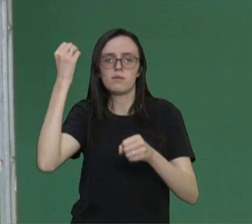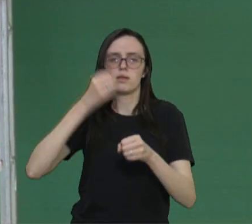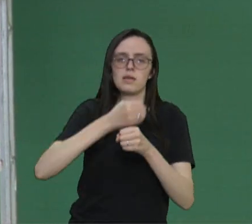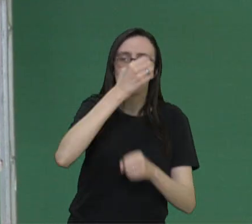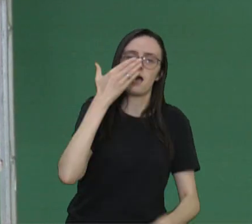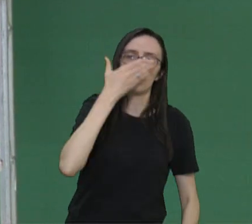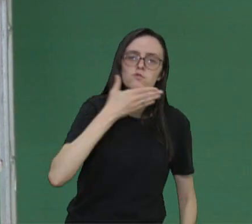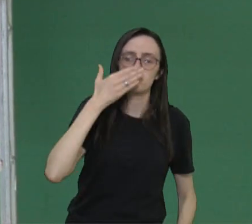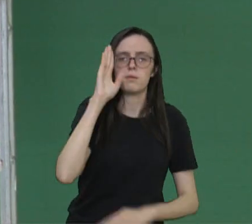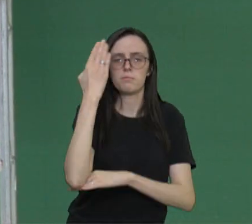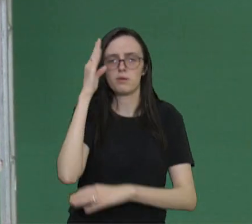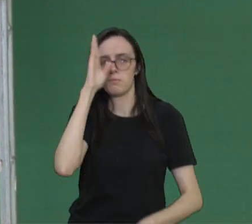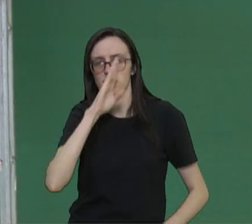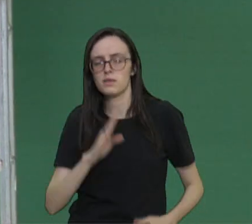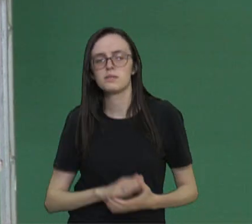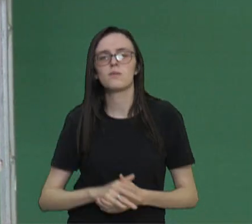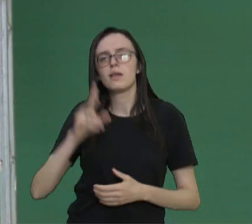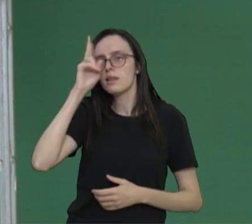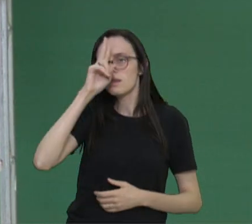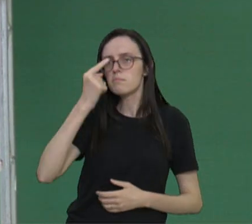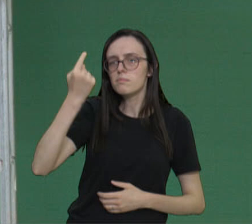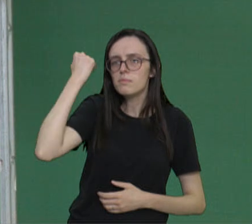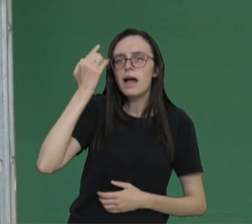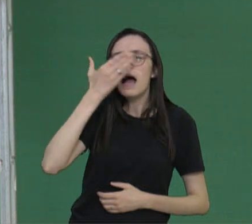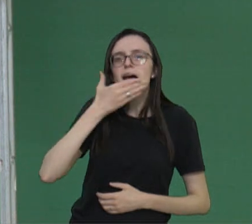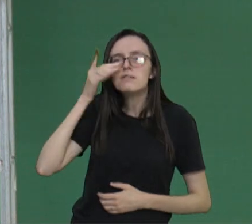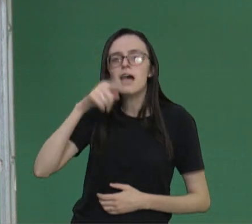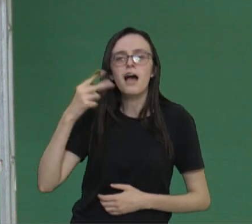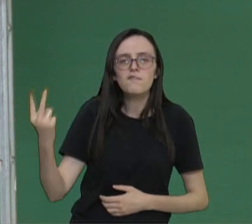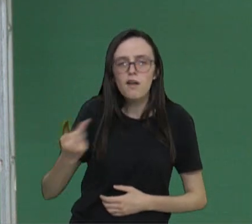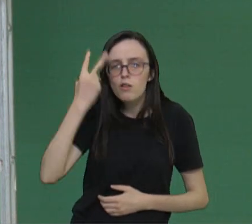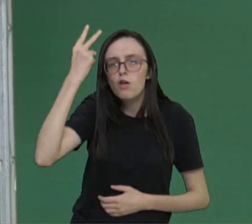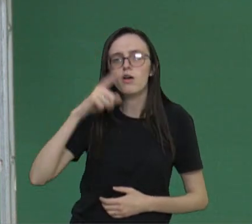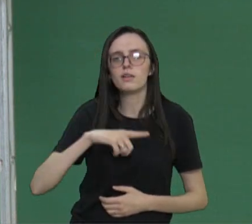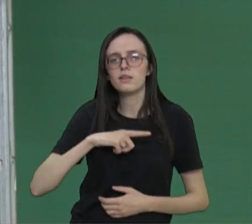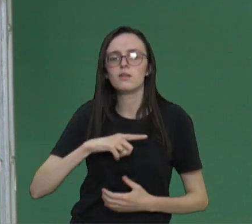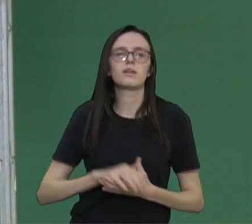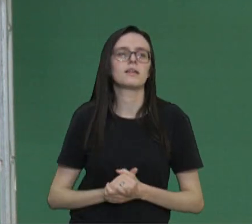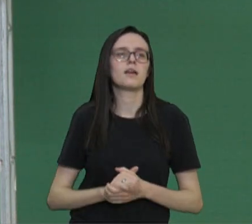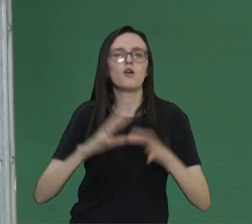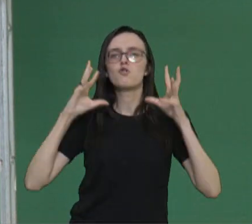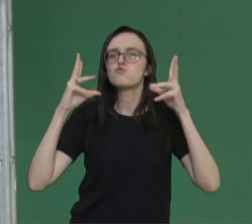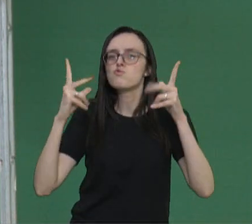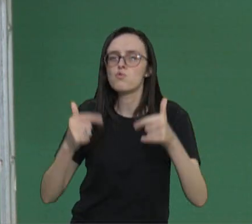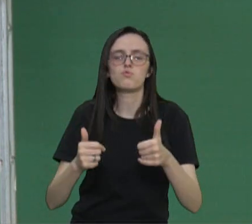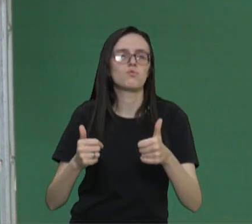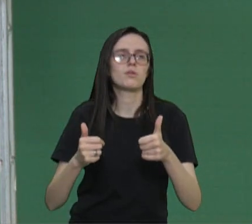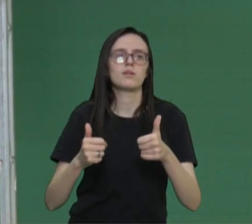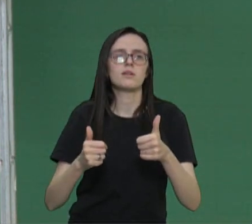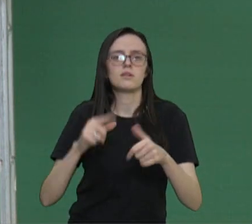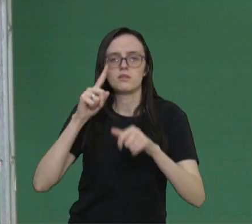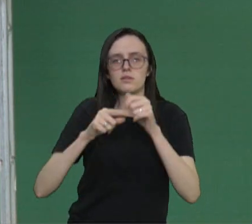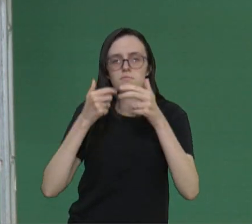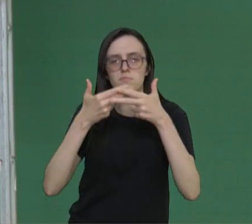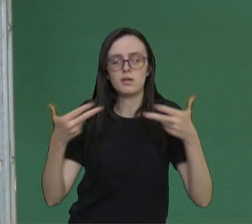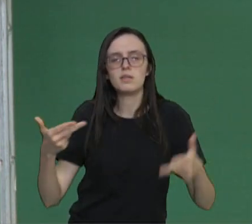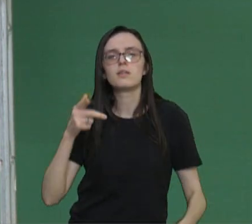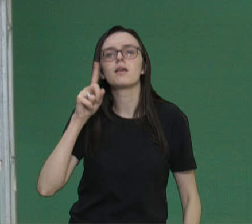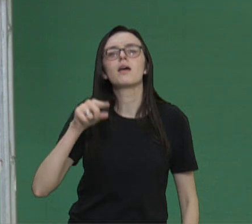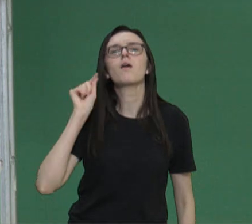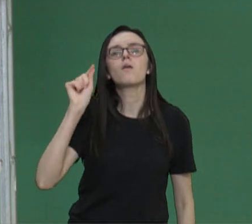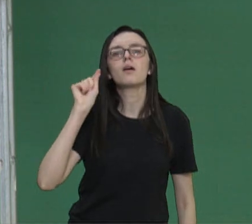cana-de-açúcar e o pau-brasil. Lembra que o açúcar era um produto valorizado, né? Todos esses produtos, eles